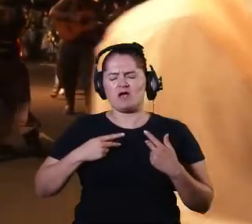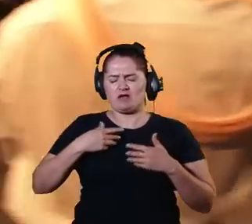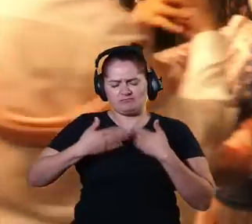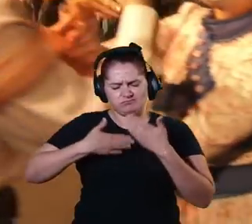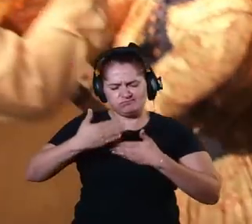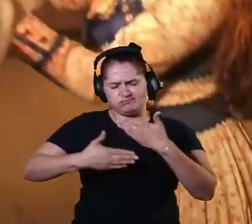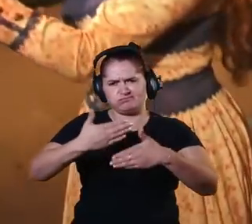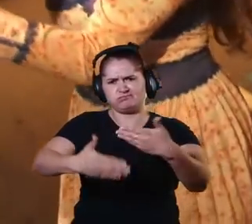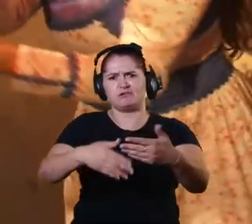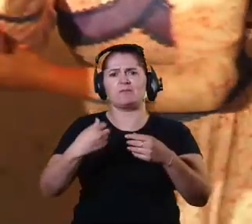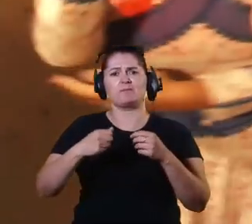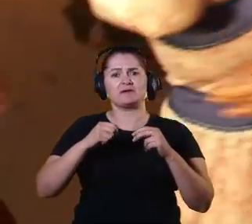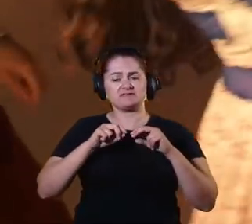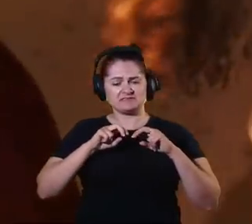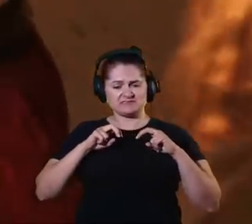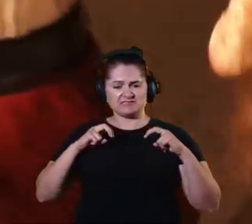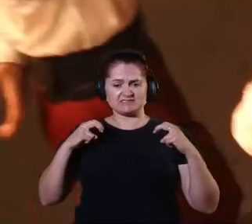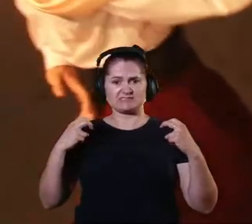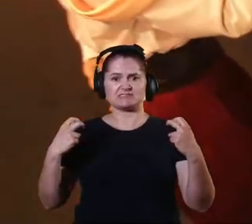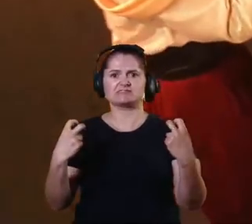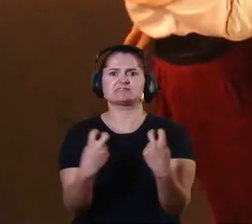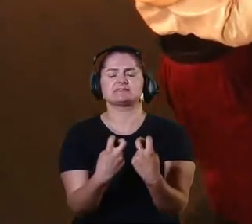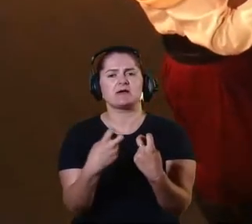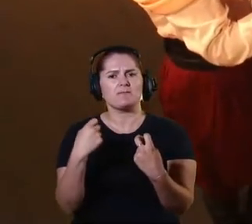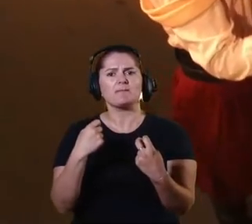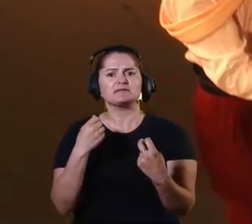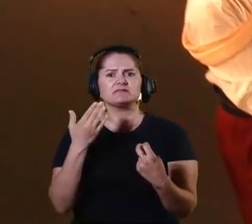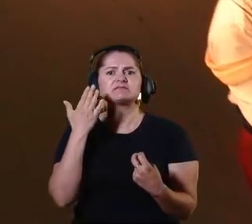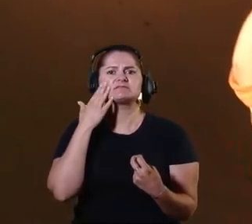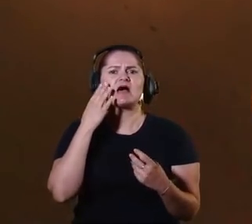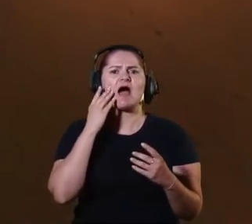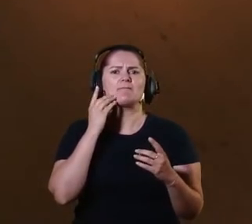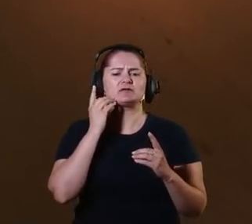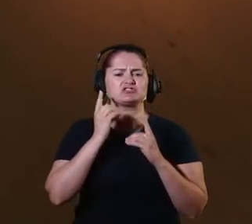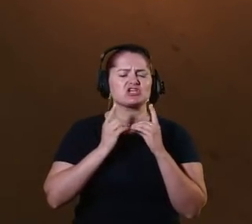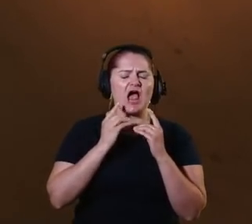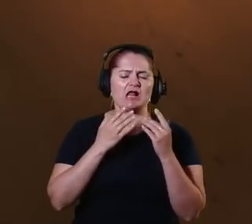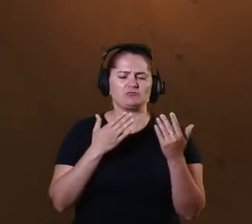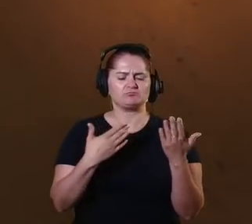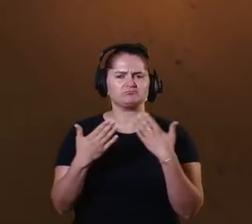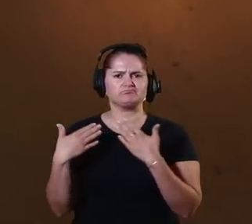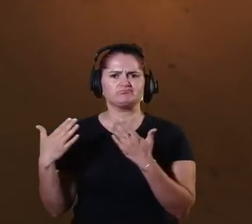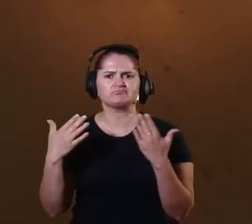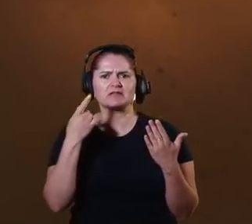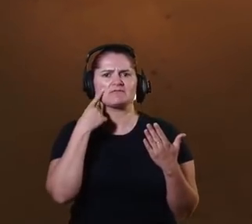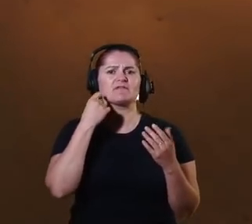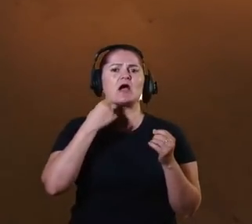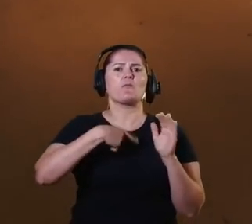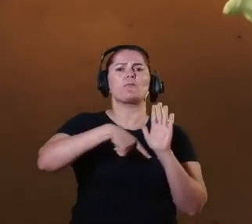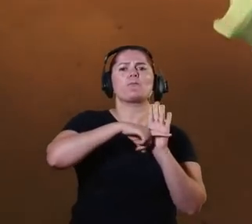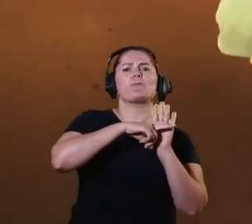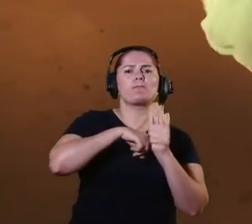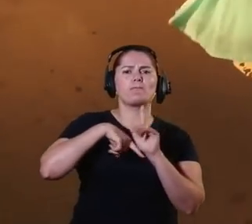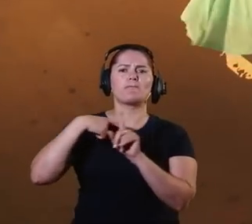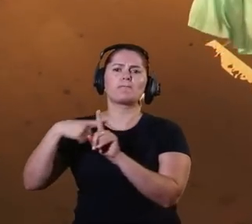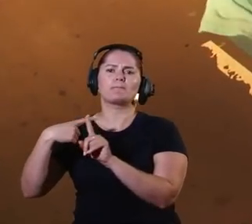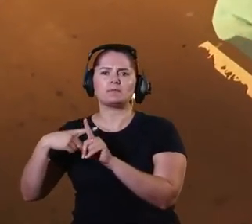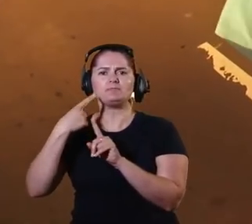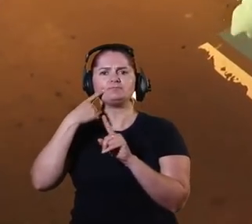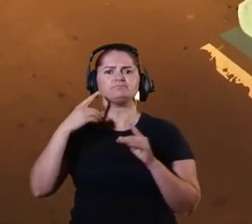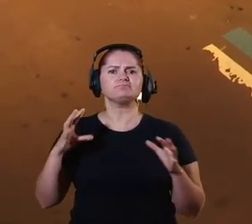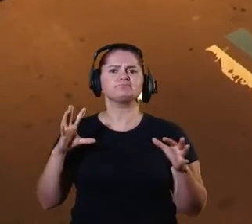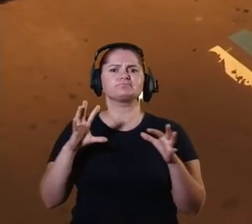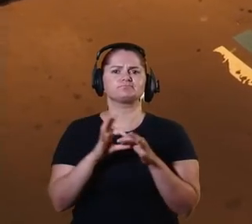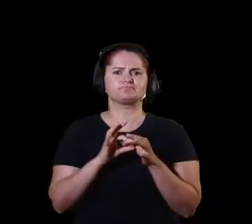mesa e saber dialogar, saber unir os contras e os prós, para entender que uma resolução deve